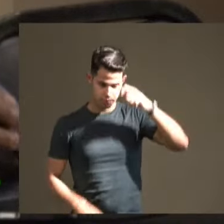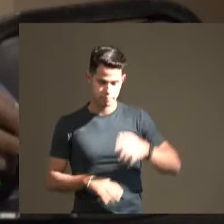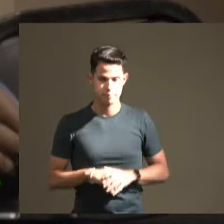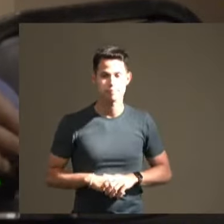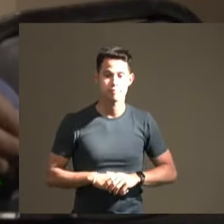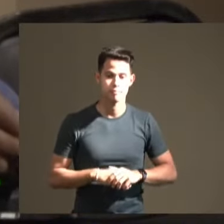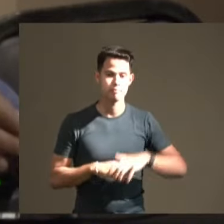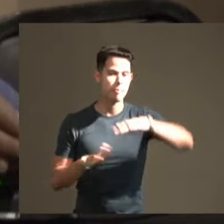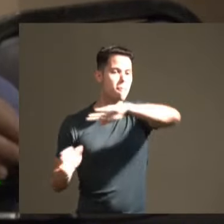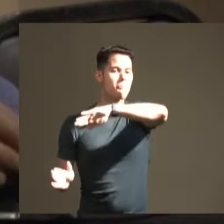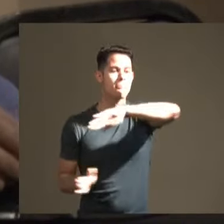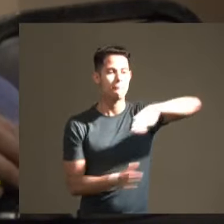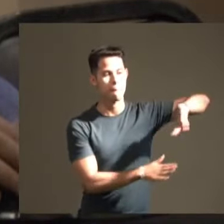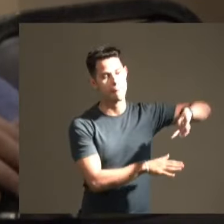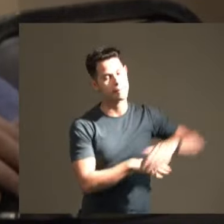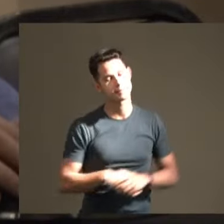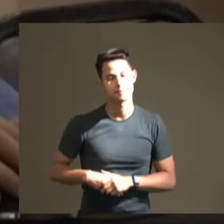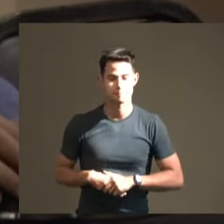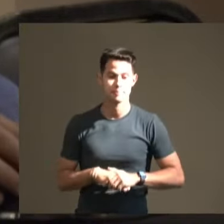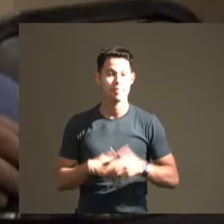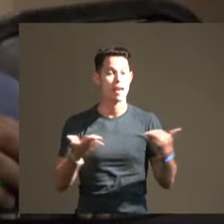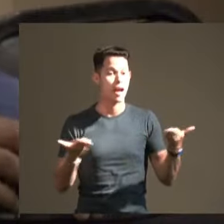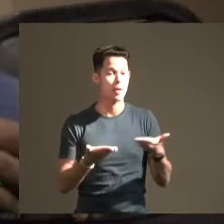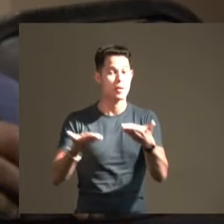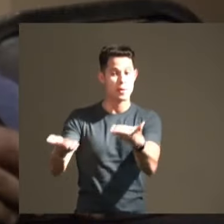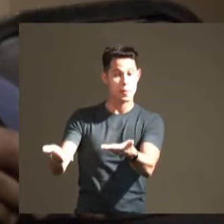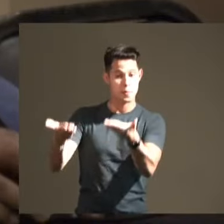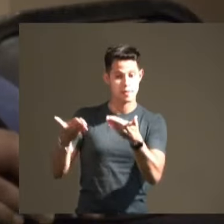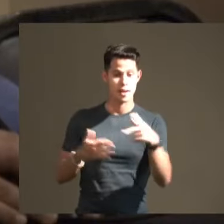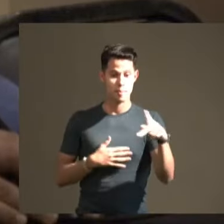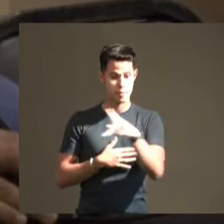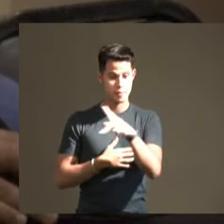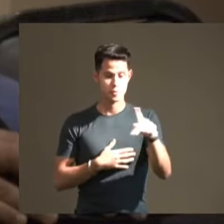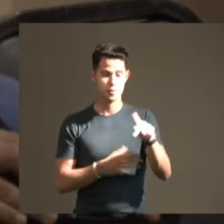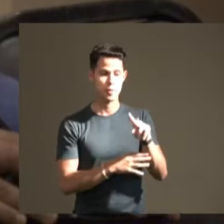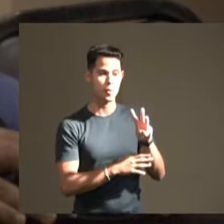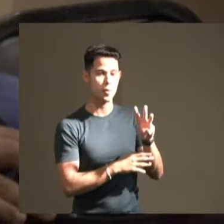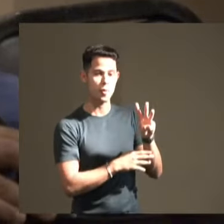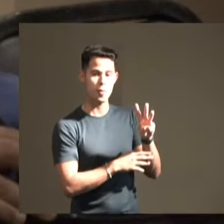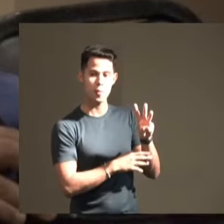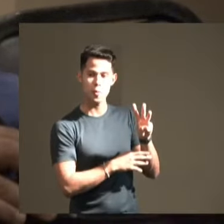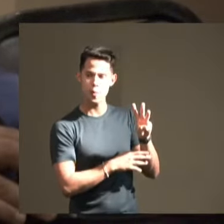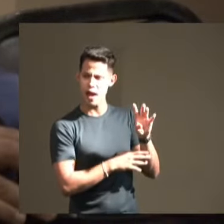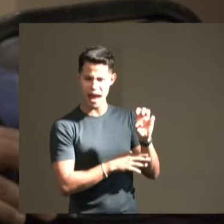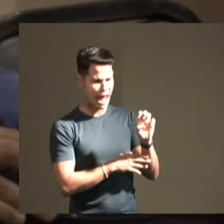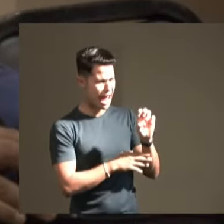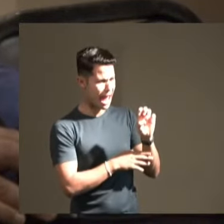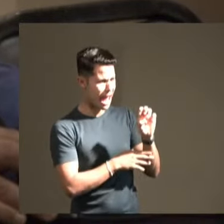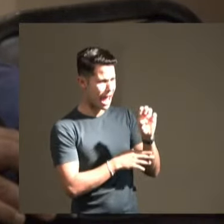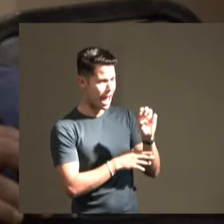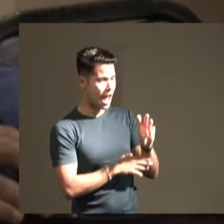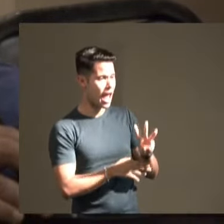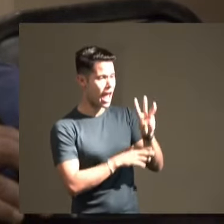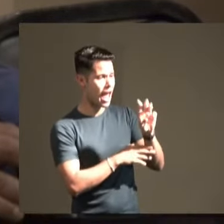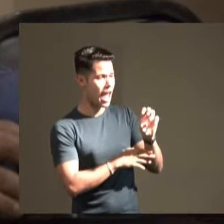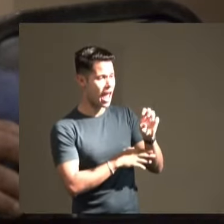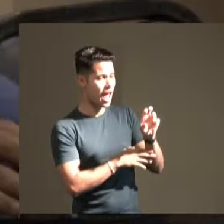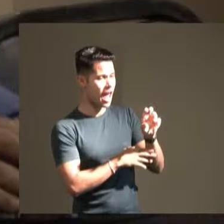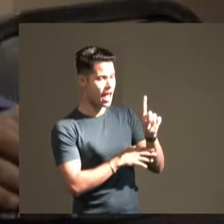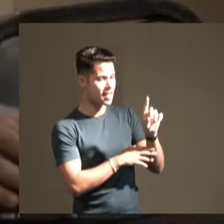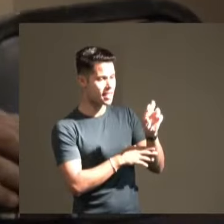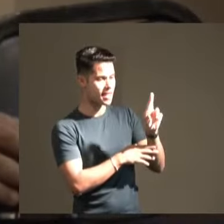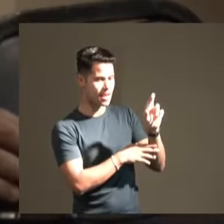então convidar o professor Ederson para ficar aqui comigo, Ederson. E aí você me ajuda aqui também